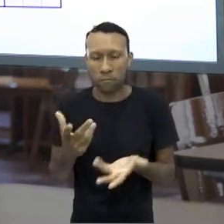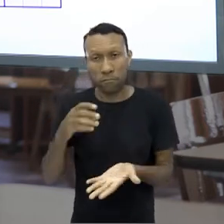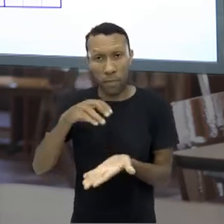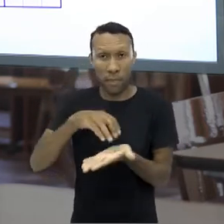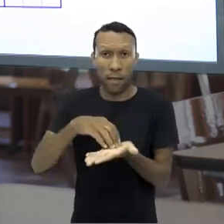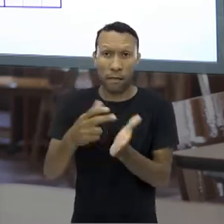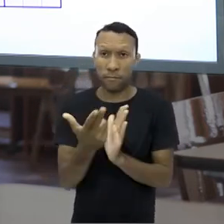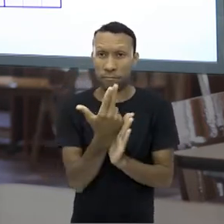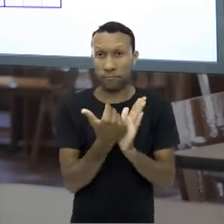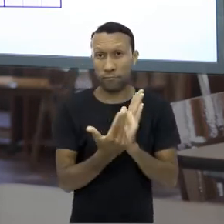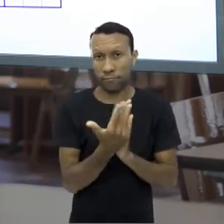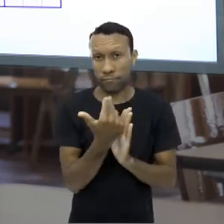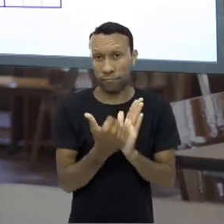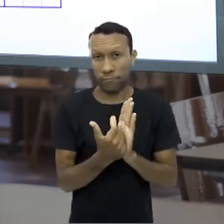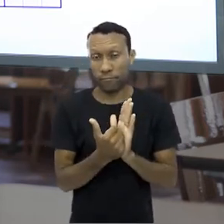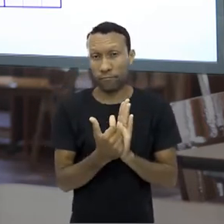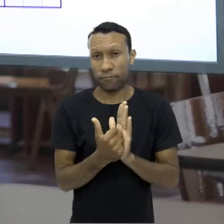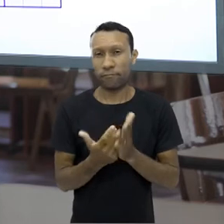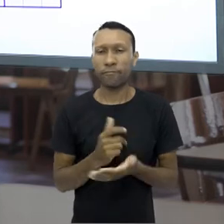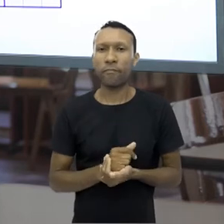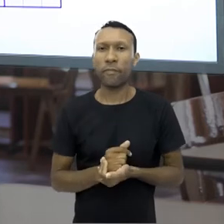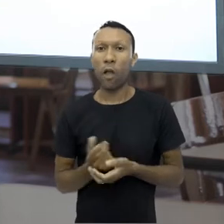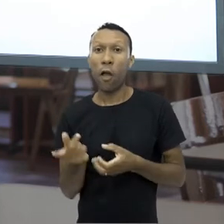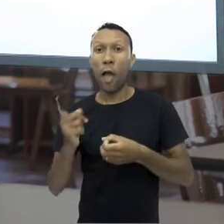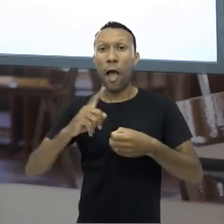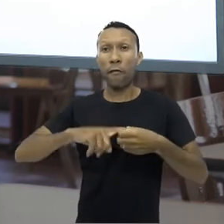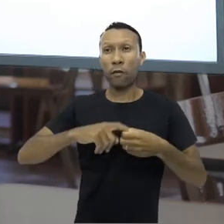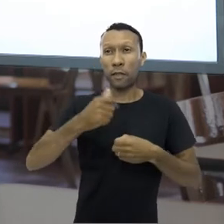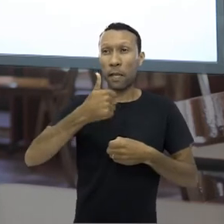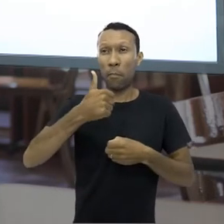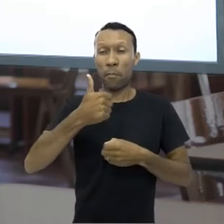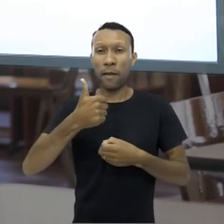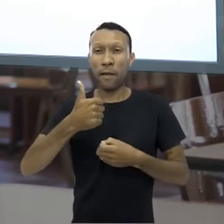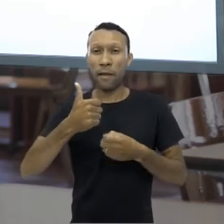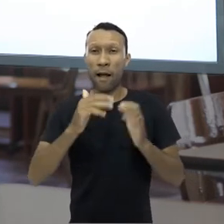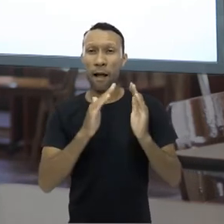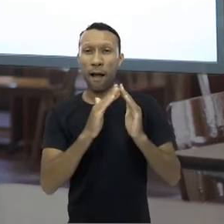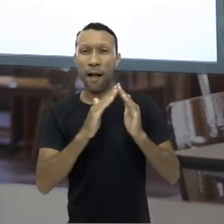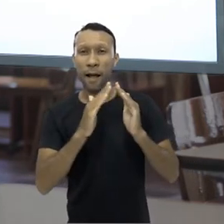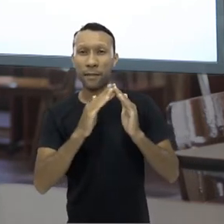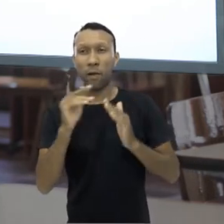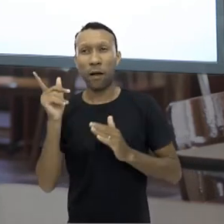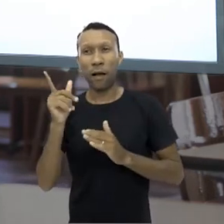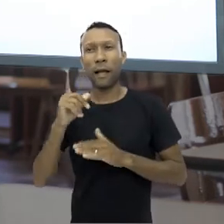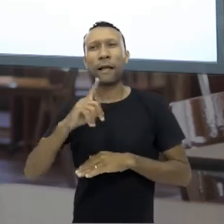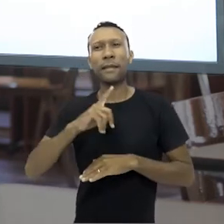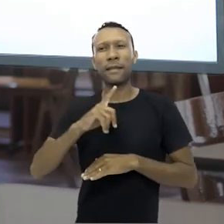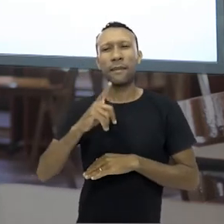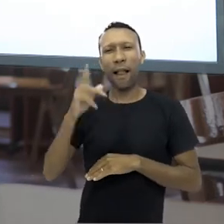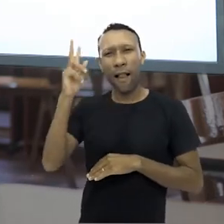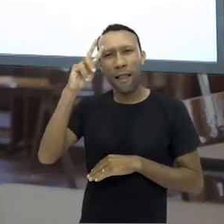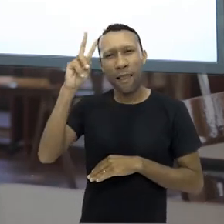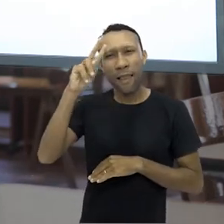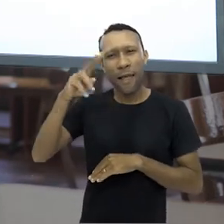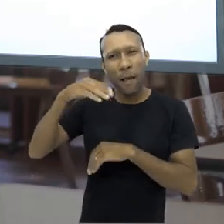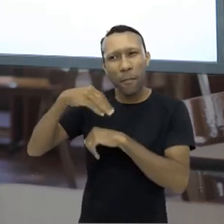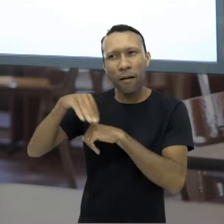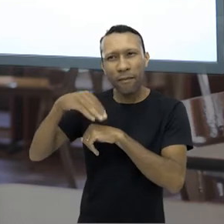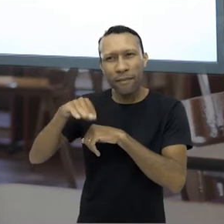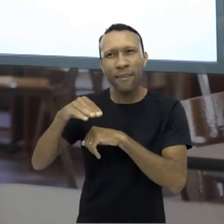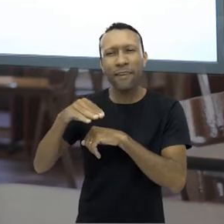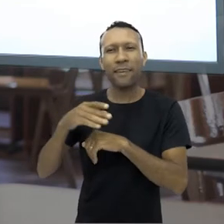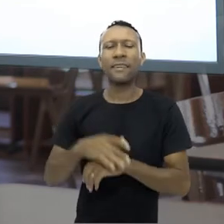desenho, tá bom? Se a gente voltar lá, ó, na casa 1, a gente observa que ele diz que tem que ter 2 salas,